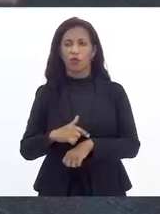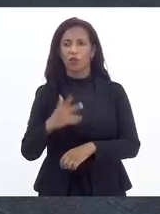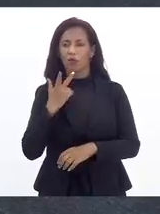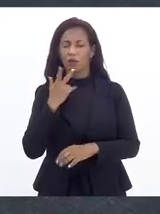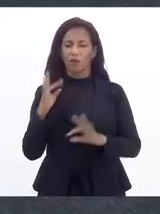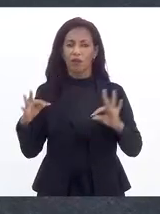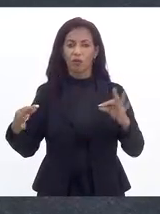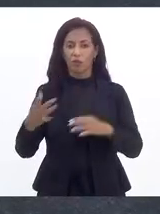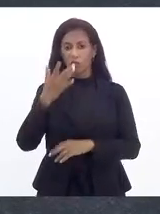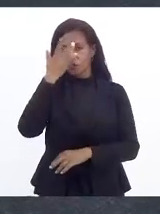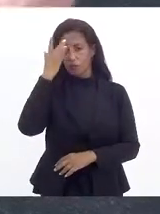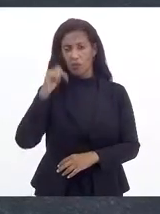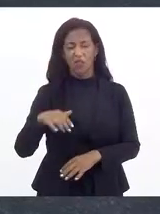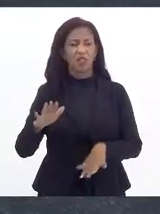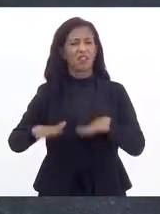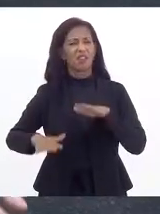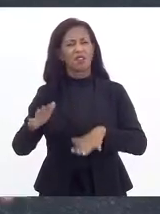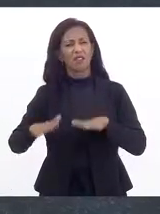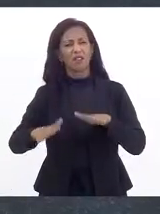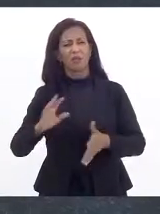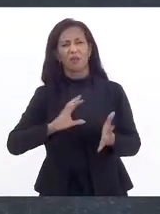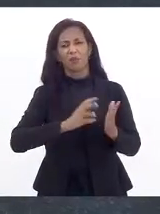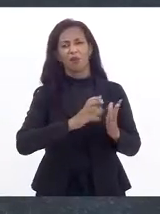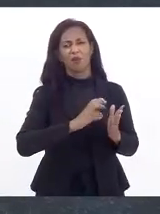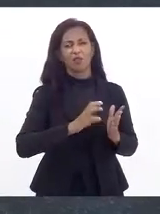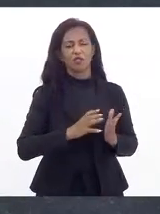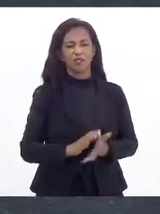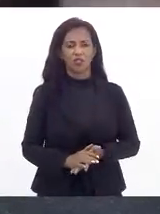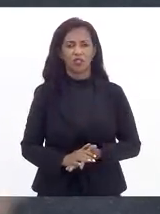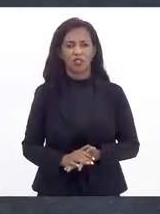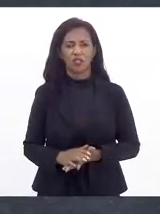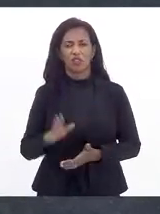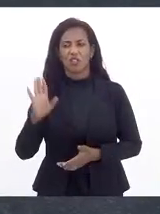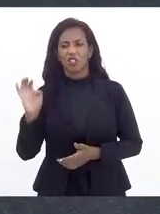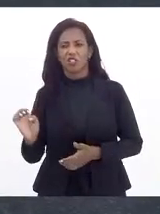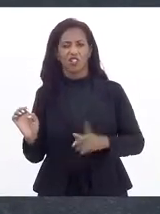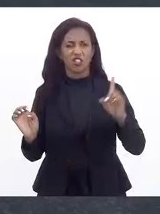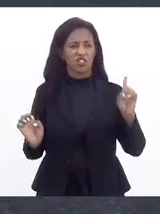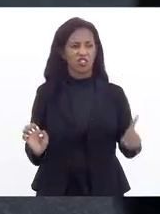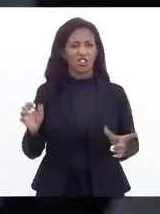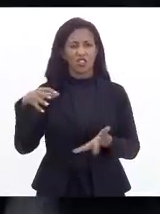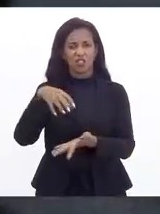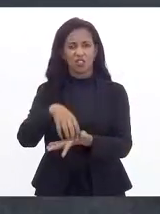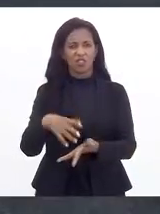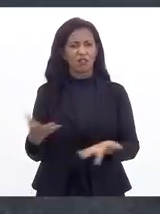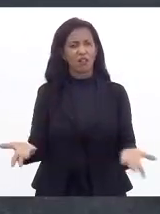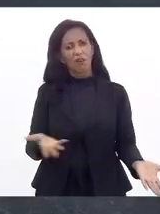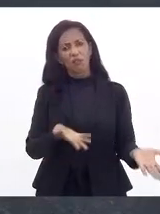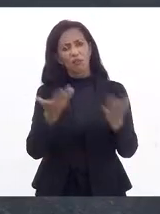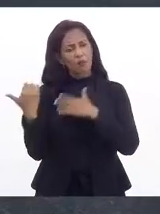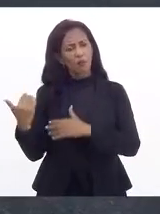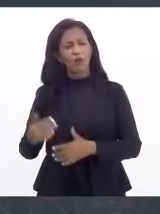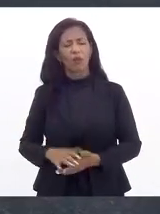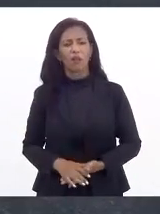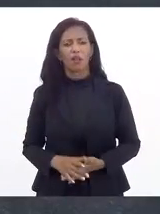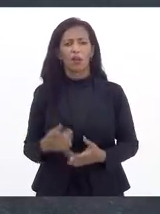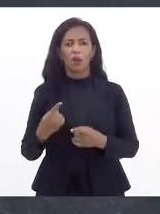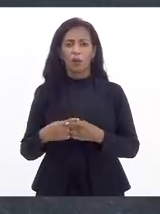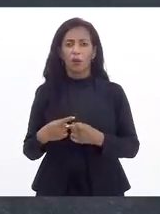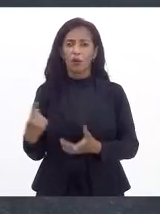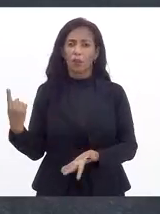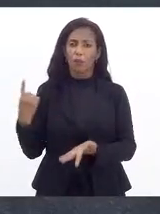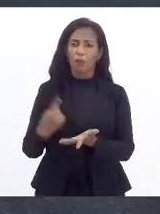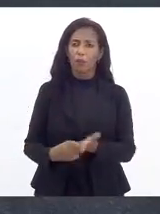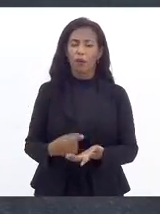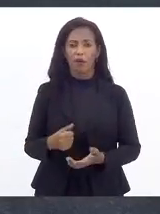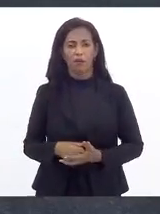todos que estão aqui, independente da coloração partidária, se é de esquerda, se é de direita, se é de centro, vamos lá participar, porque é um marco.